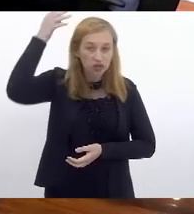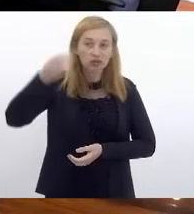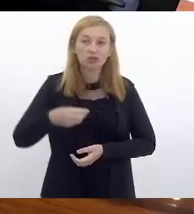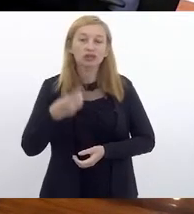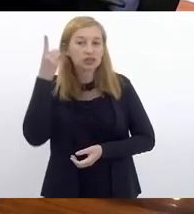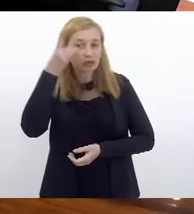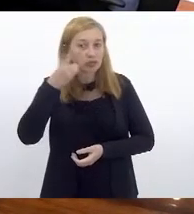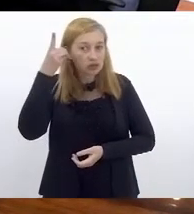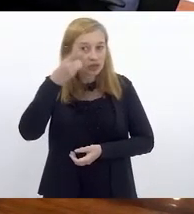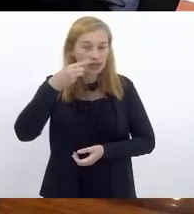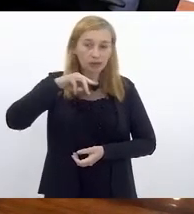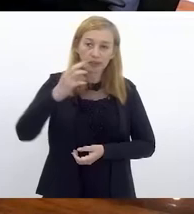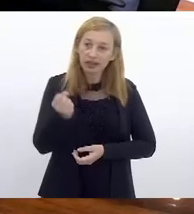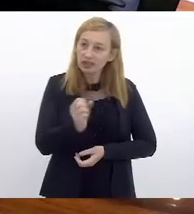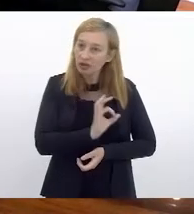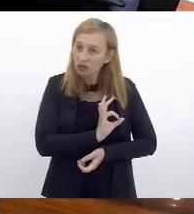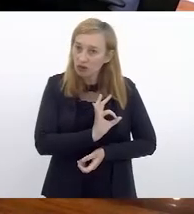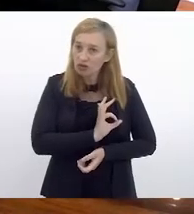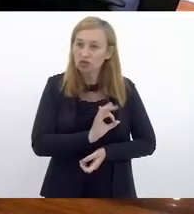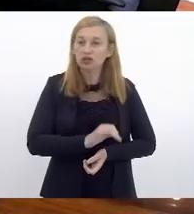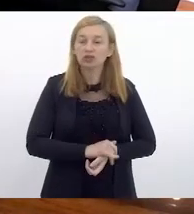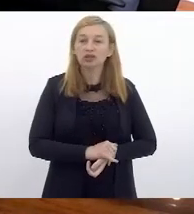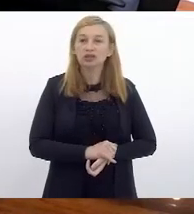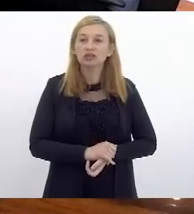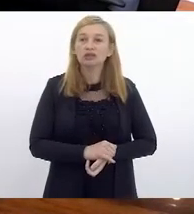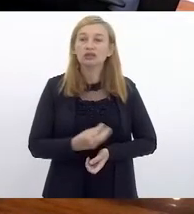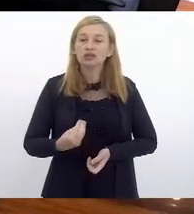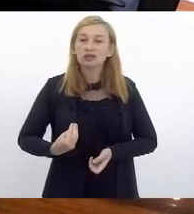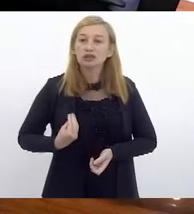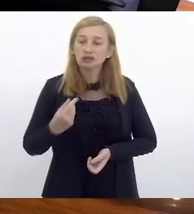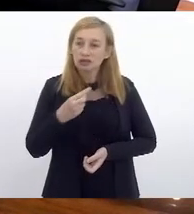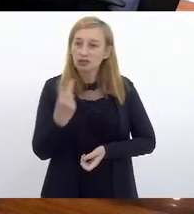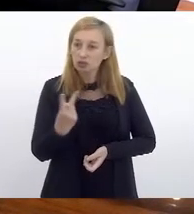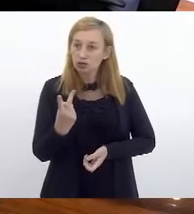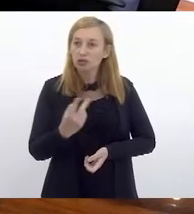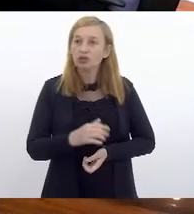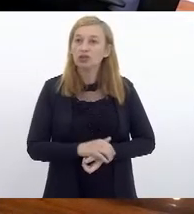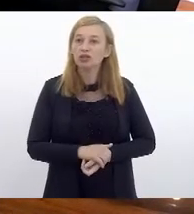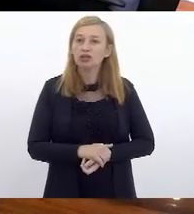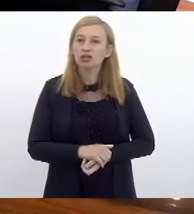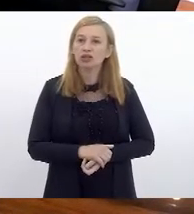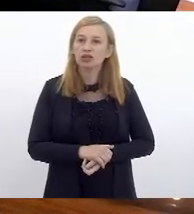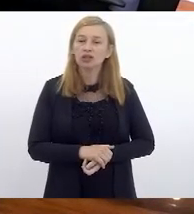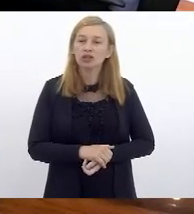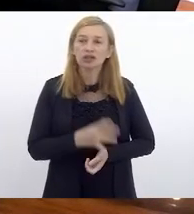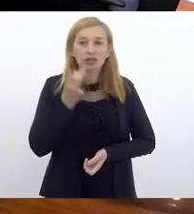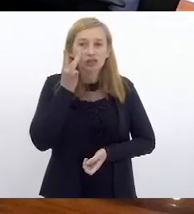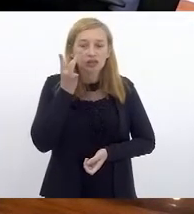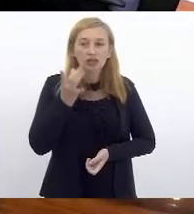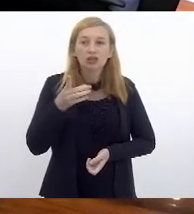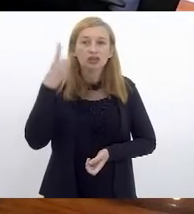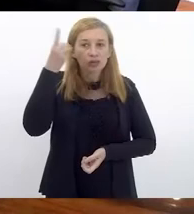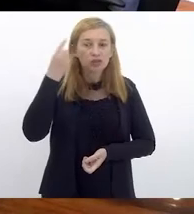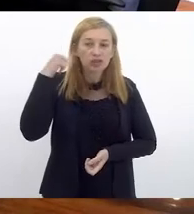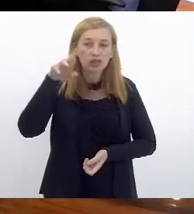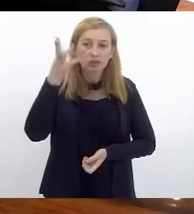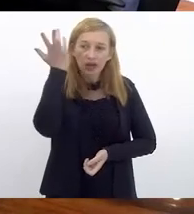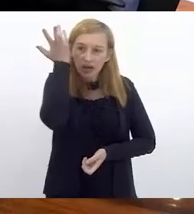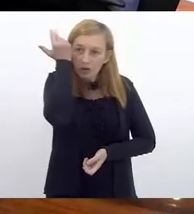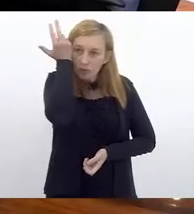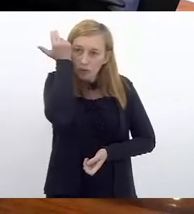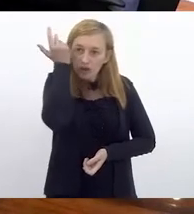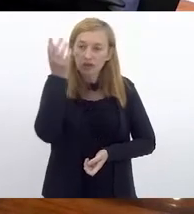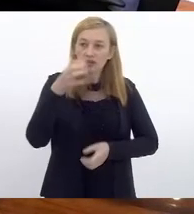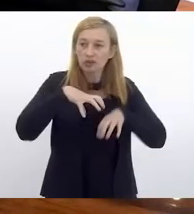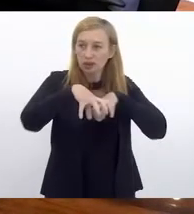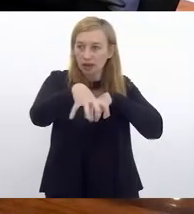da deputada Marta Rocha, presencialmente, ambos, e o deputado Eliomar Coelho,